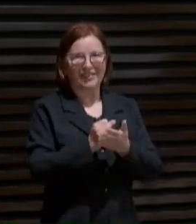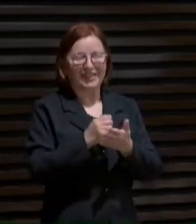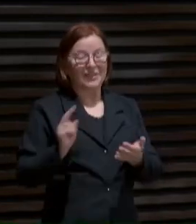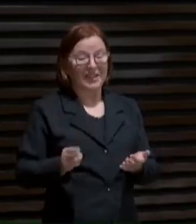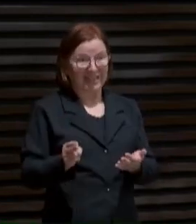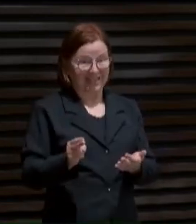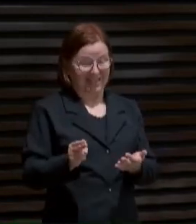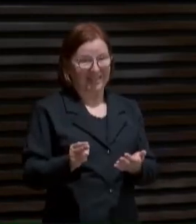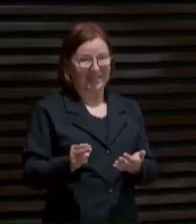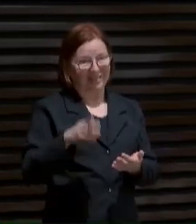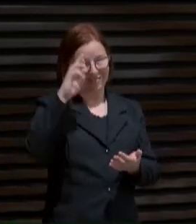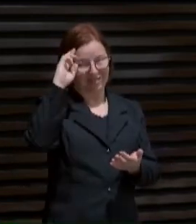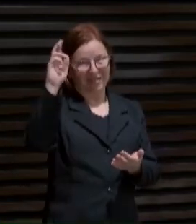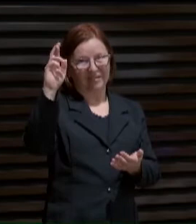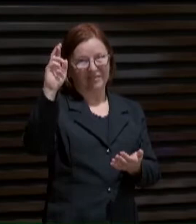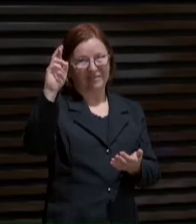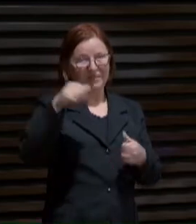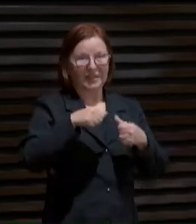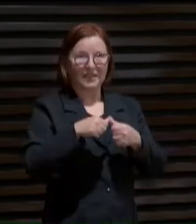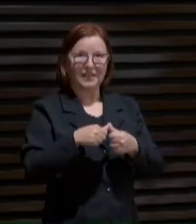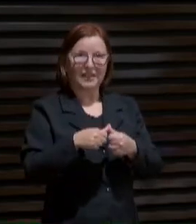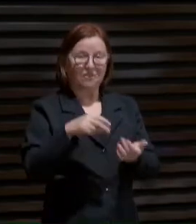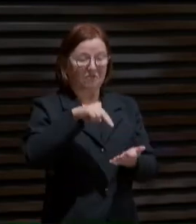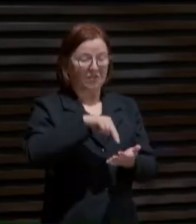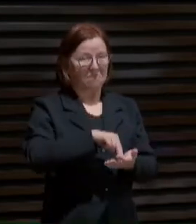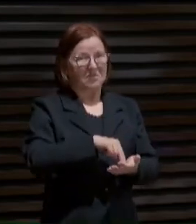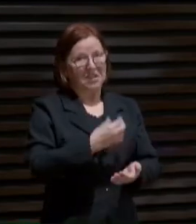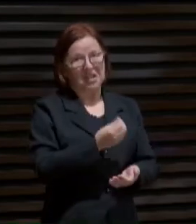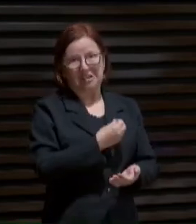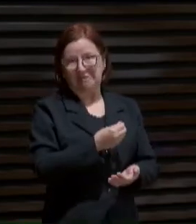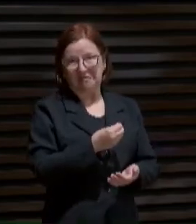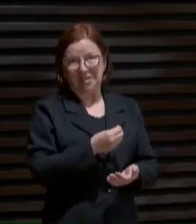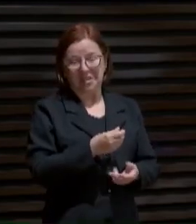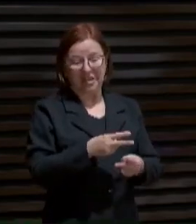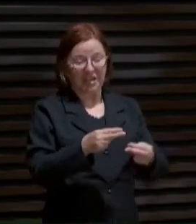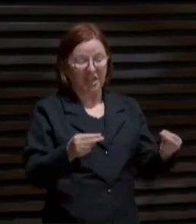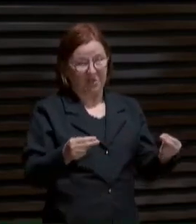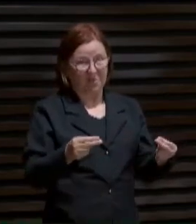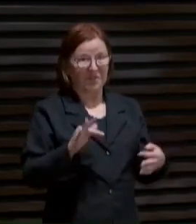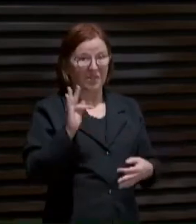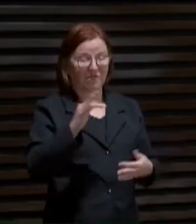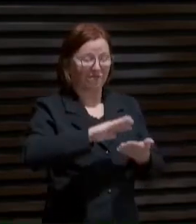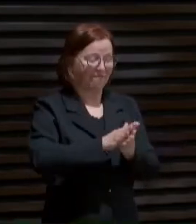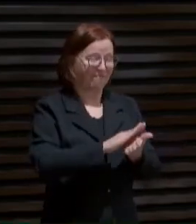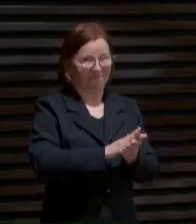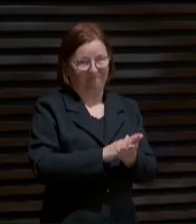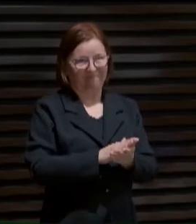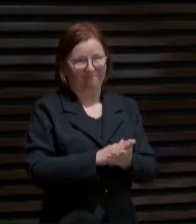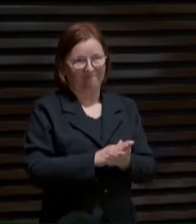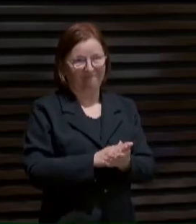que a no senhor está baseando a sua vida em algo que vai desmoronar o que nós vemos neste mundo